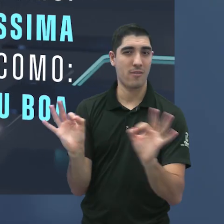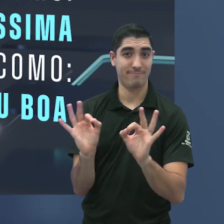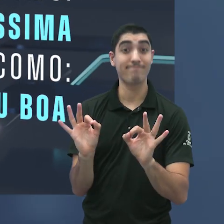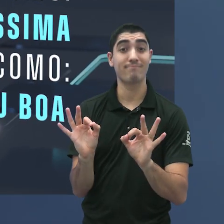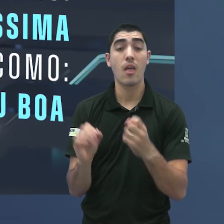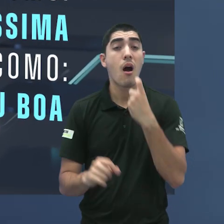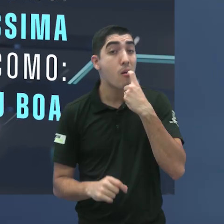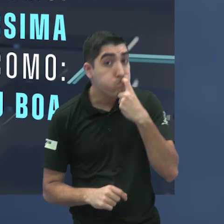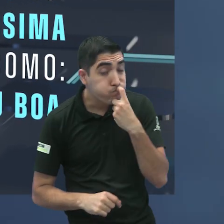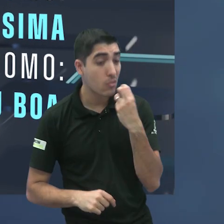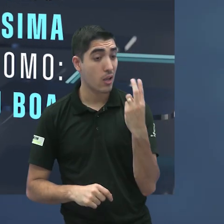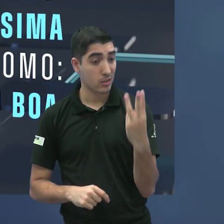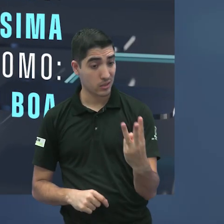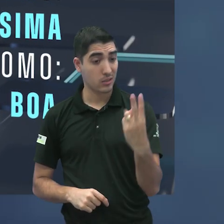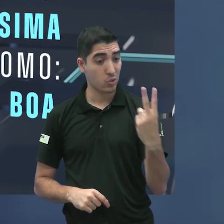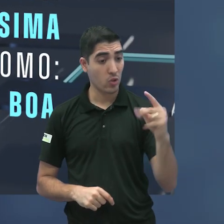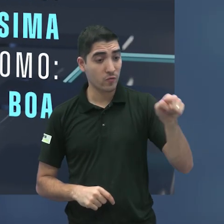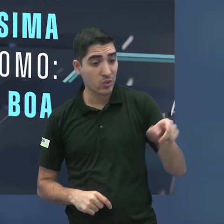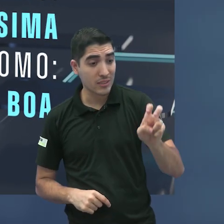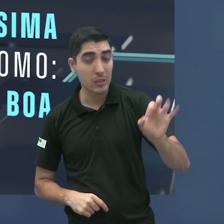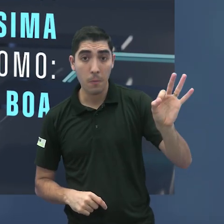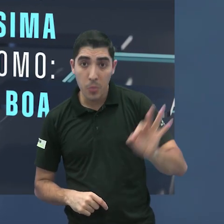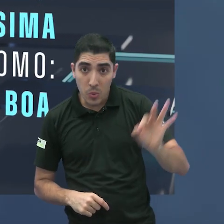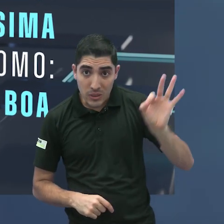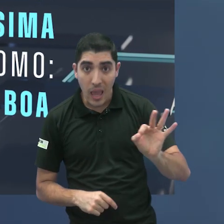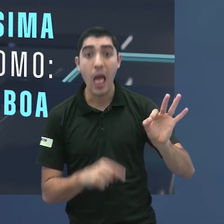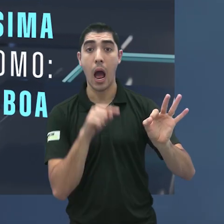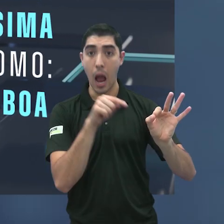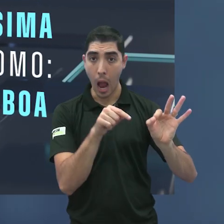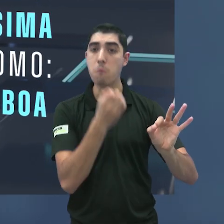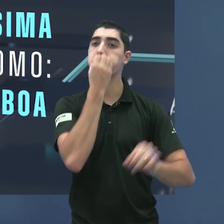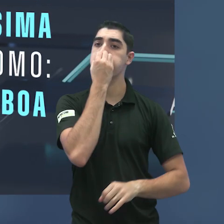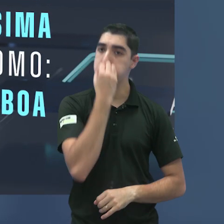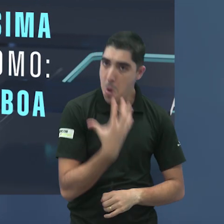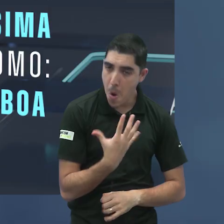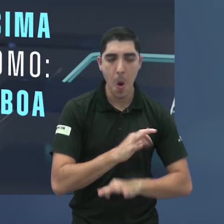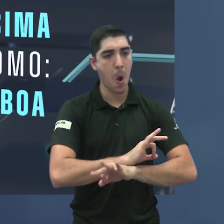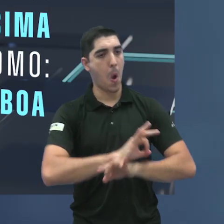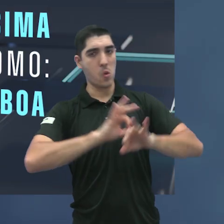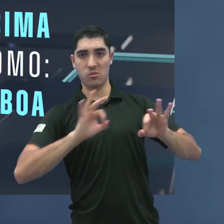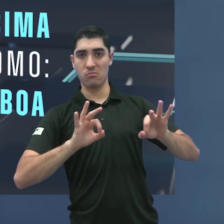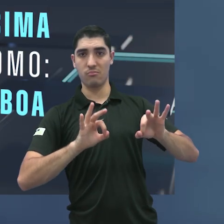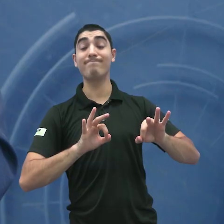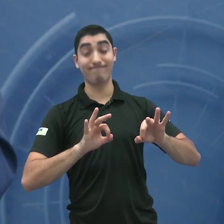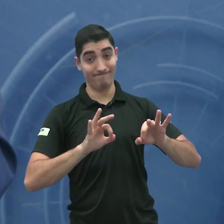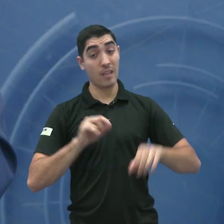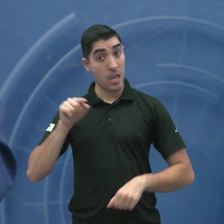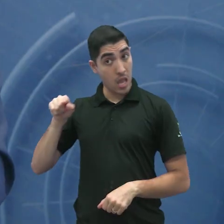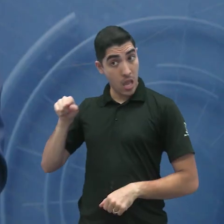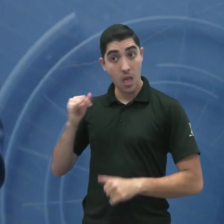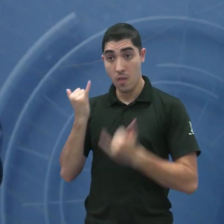Apenas 32,5%, melhor dizendo, tem avaliação boa ou ótima, né? Os